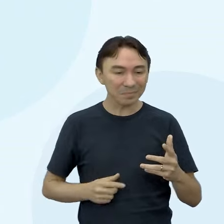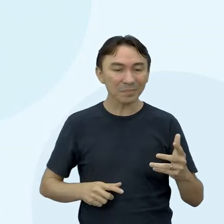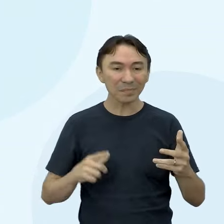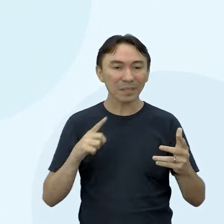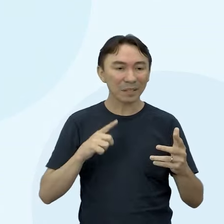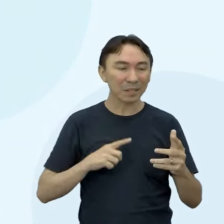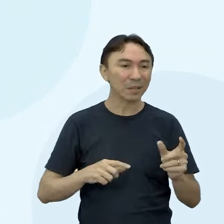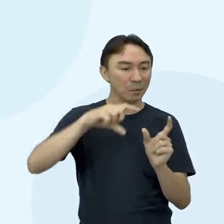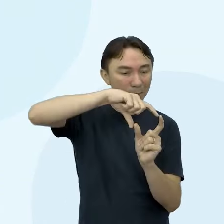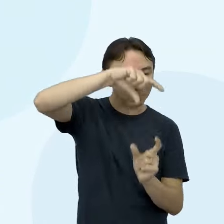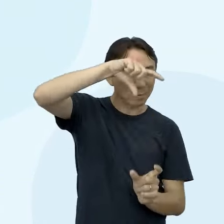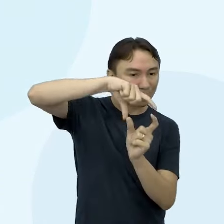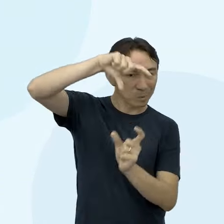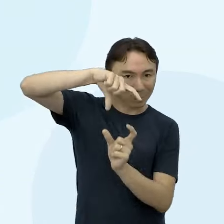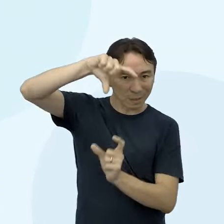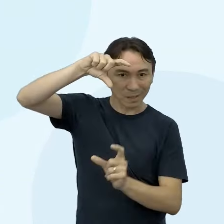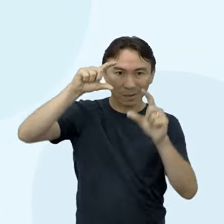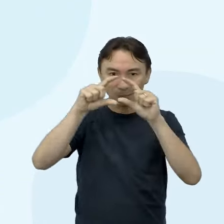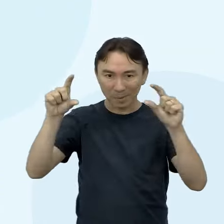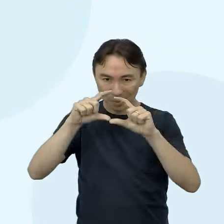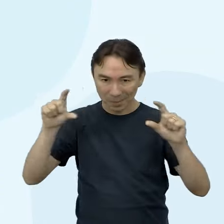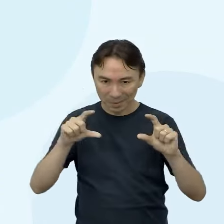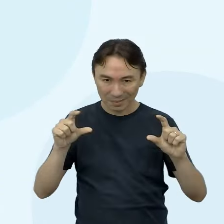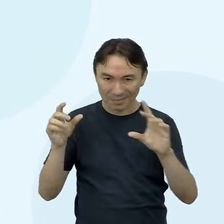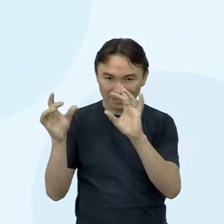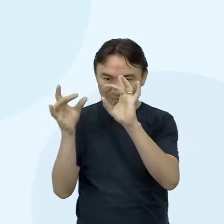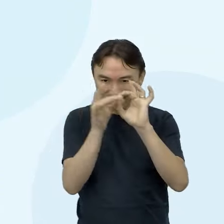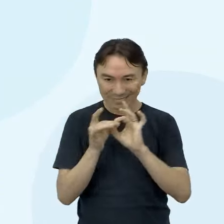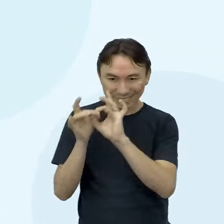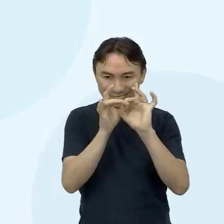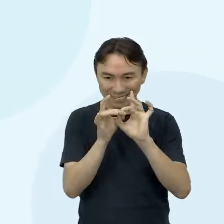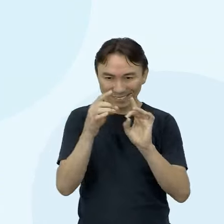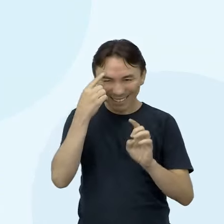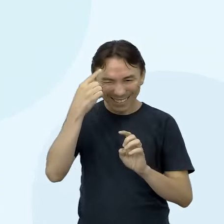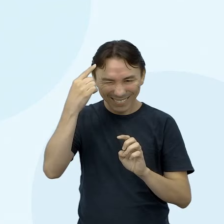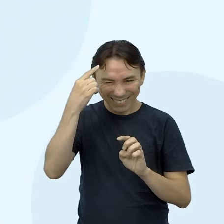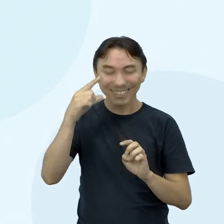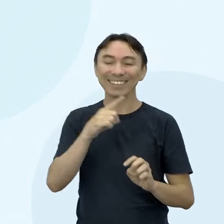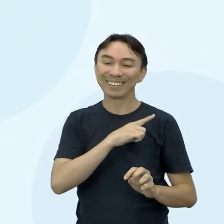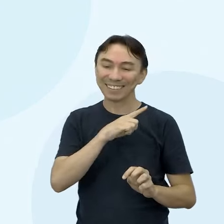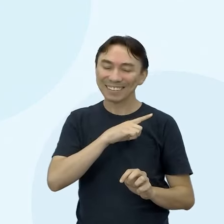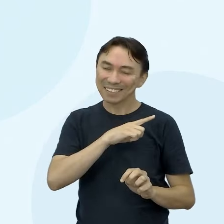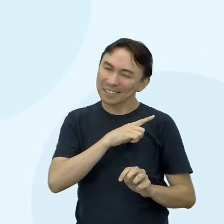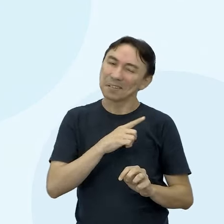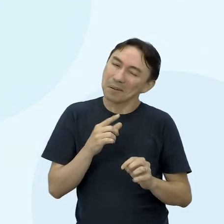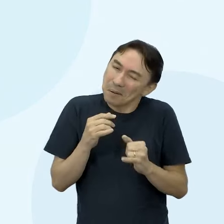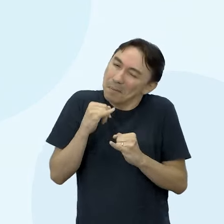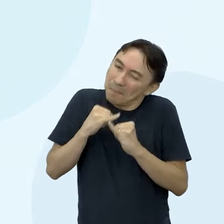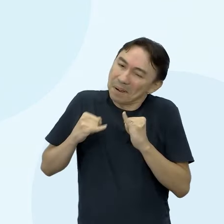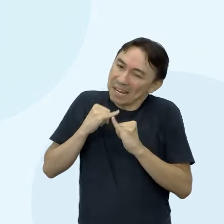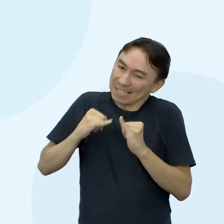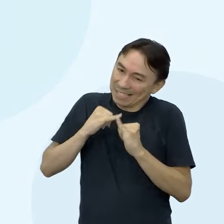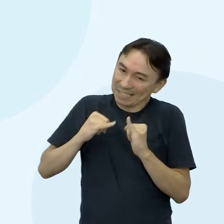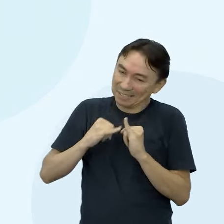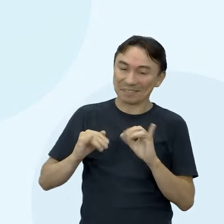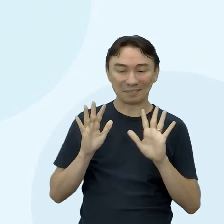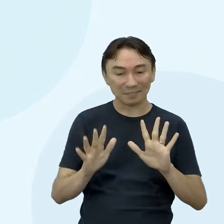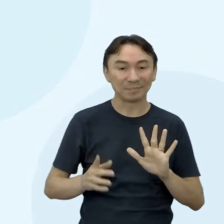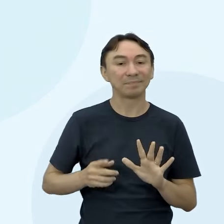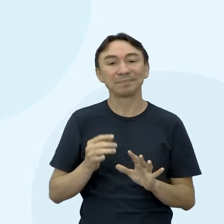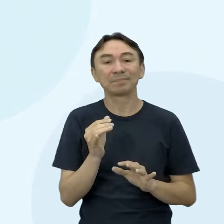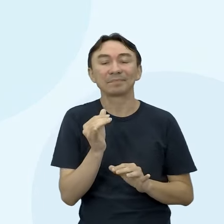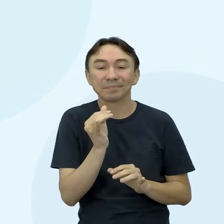Desculpa. Ele traz uma ideia semelhante. Então pode passar um pouquinho o slide e a gente vai ver bem isso. Imagina